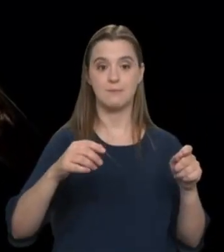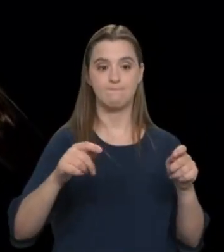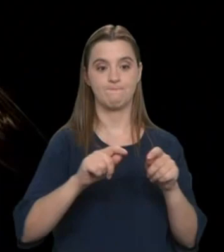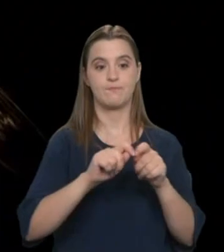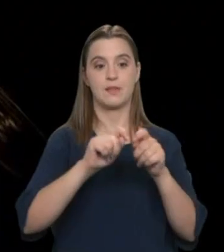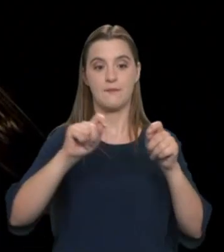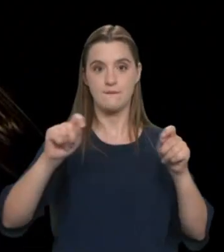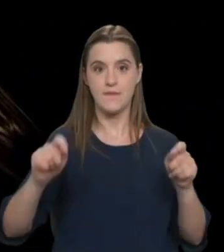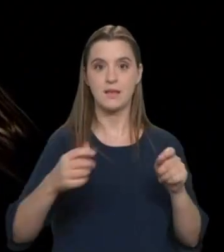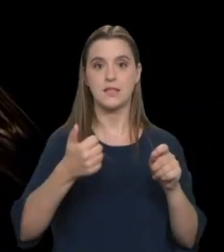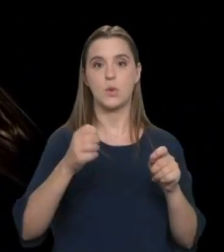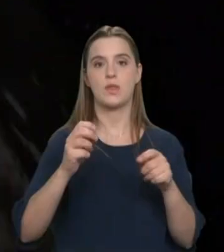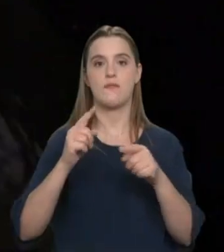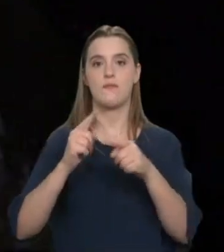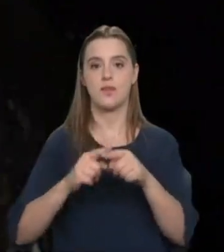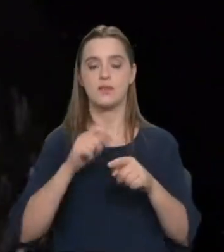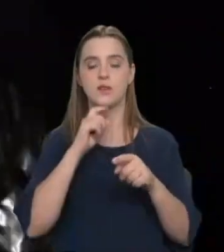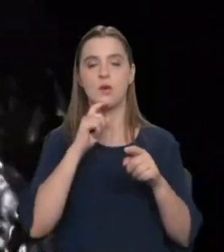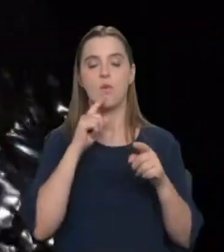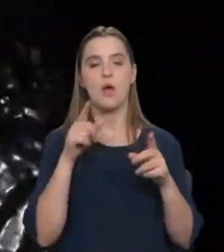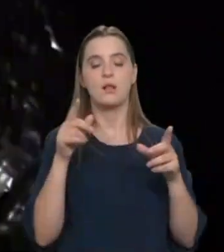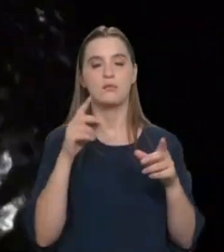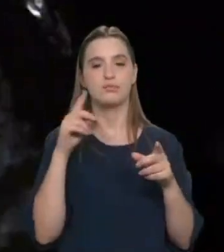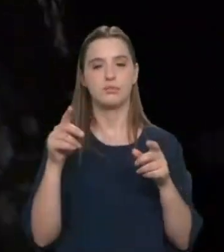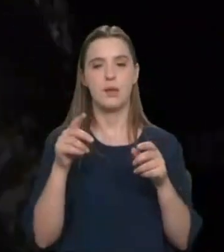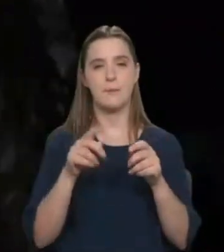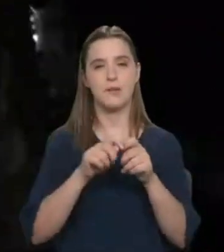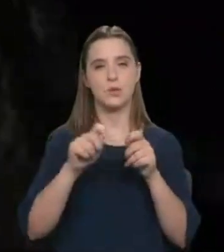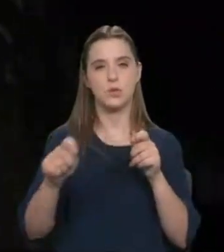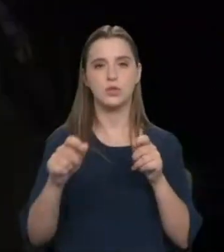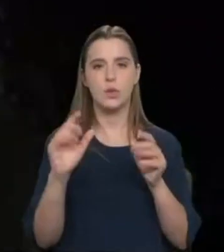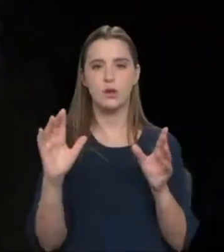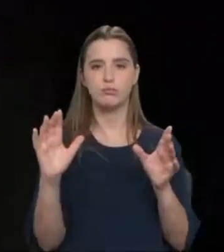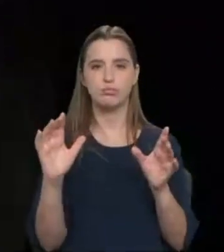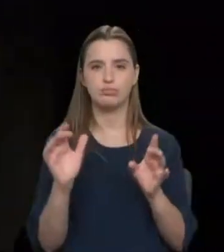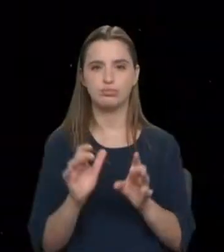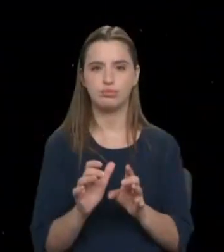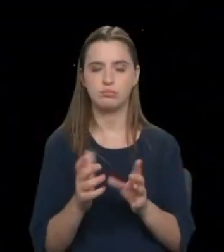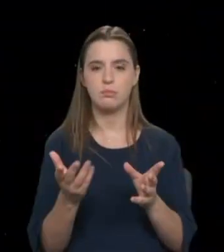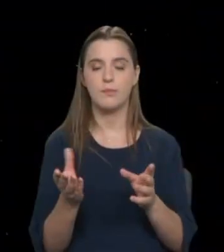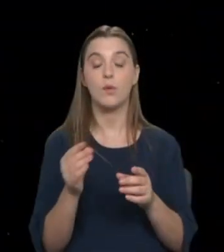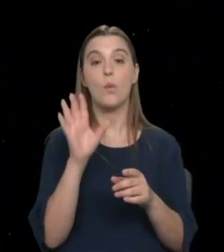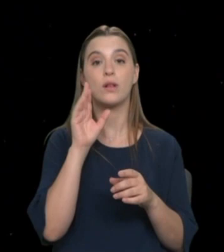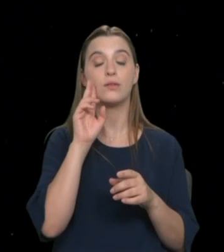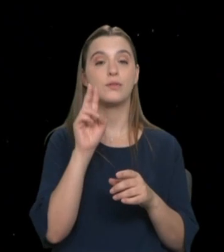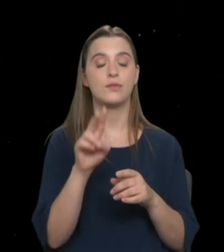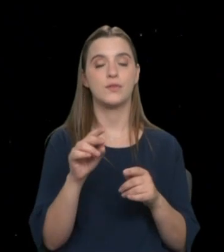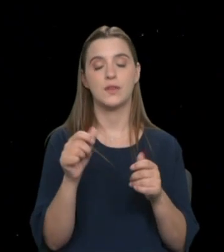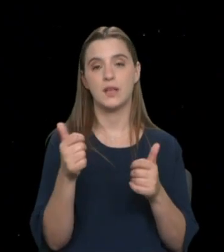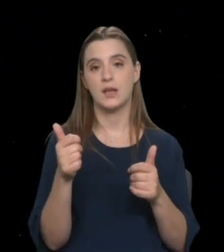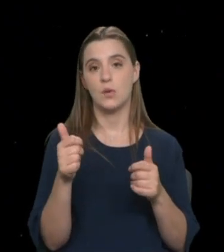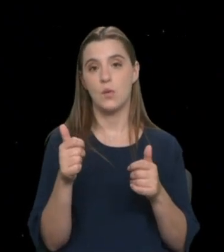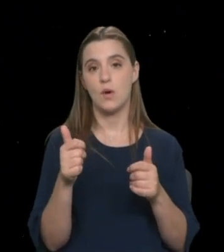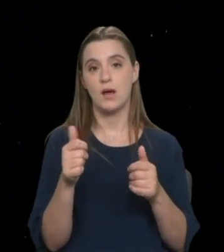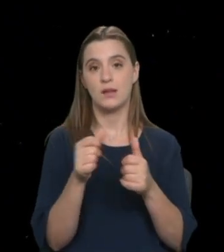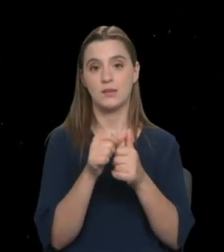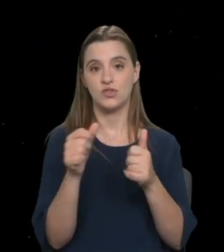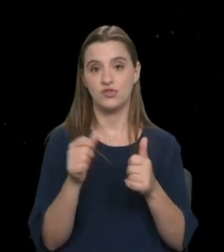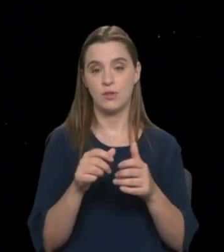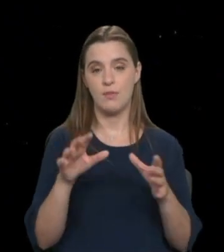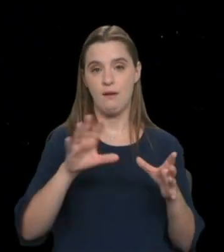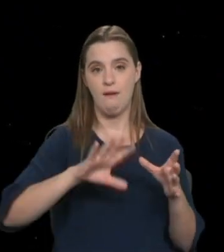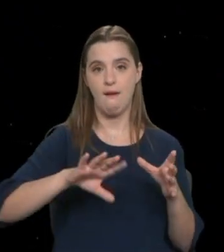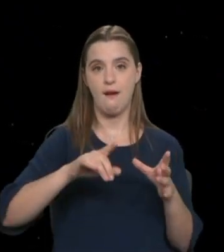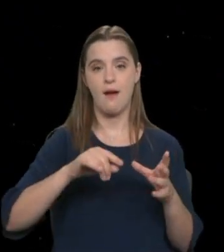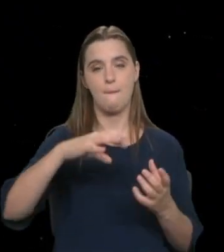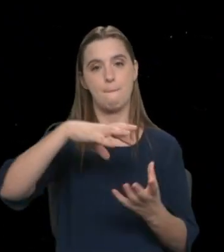quebra abrupta. Não encontramos mais nada. Isto é muito estranho, porque quando olhamos para sistemas planetários, portanto, planetas que orbitam outras estrelas,